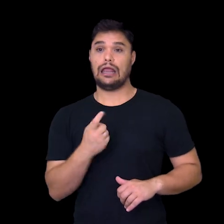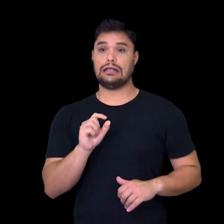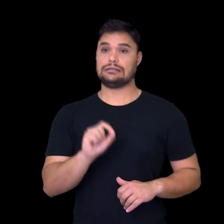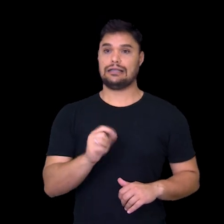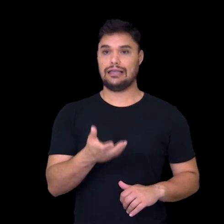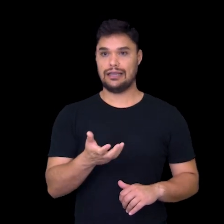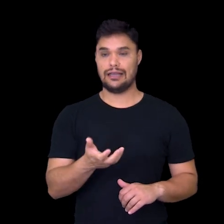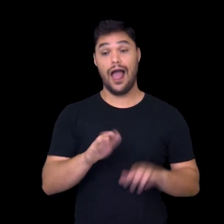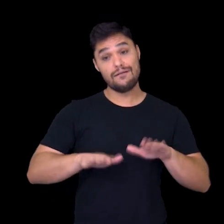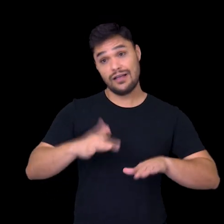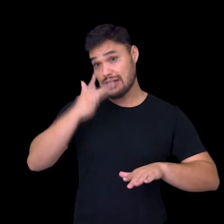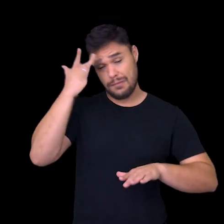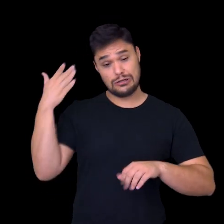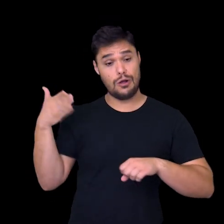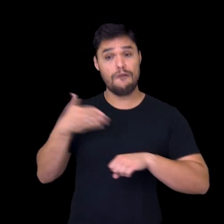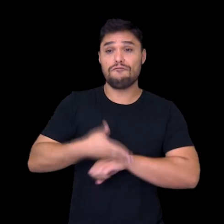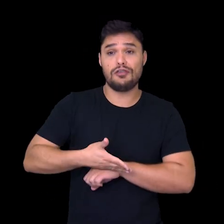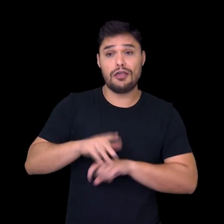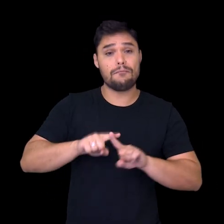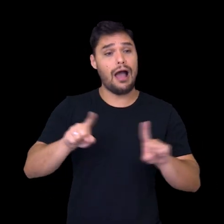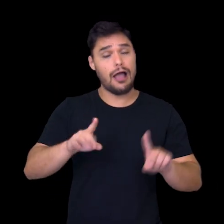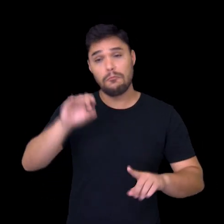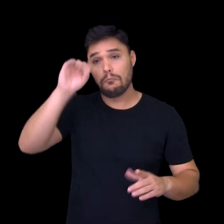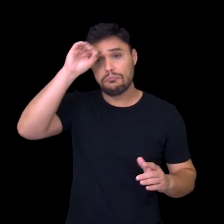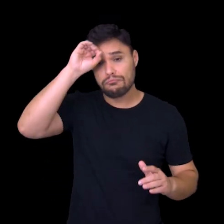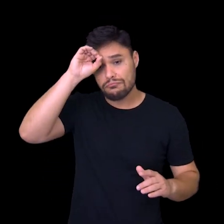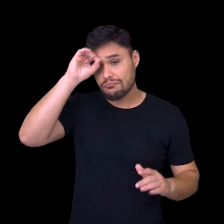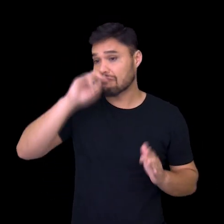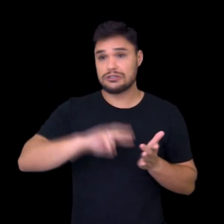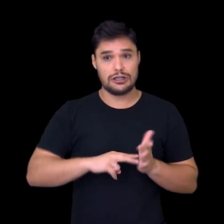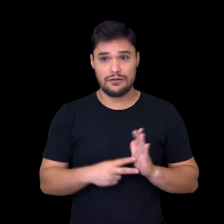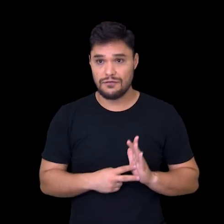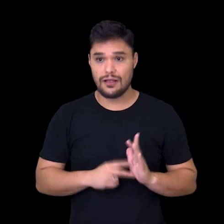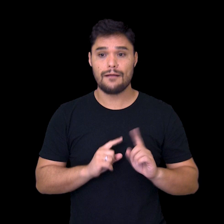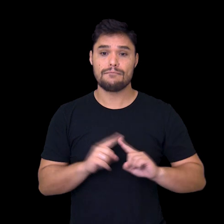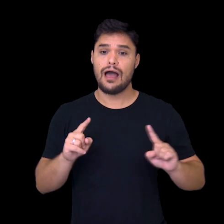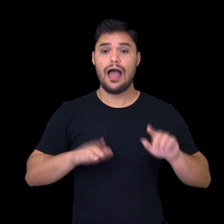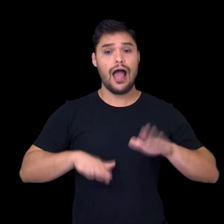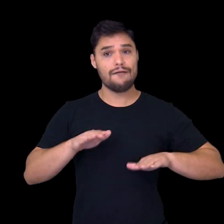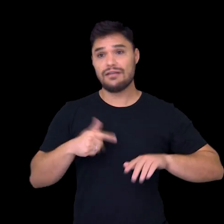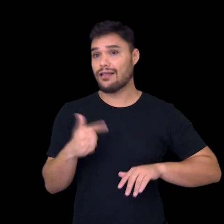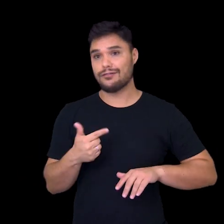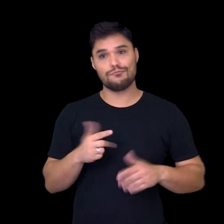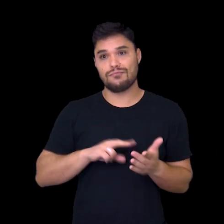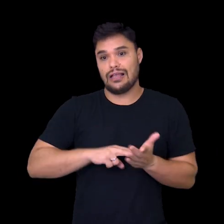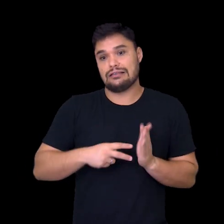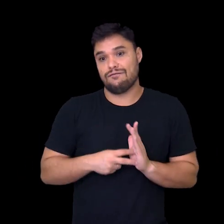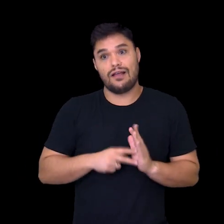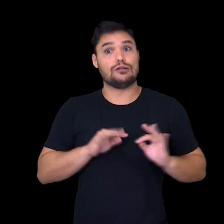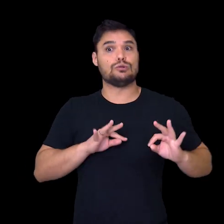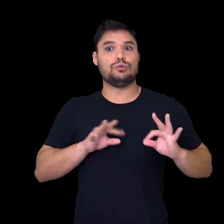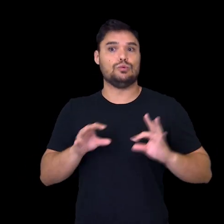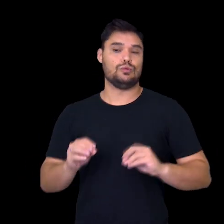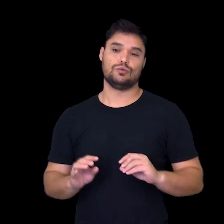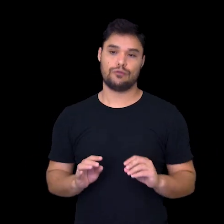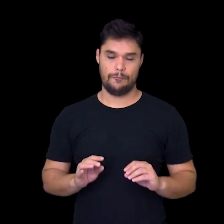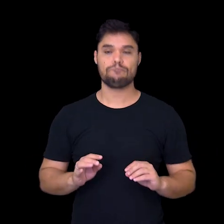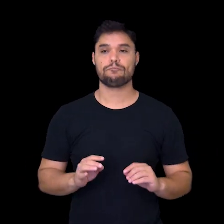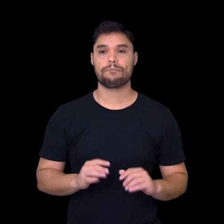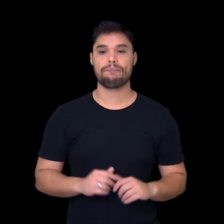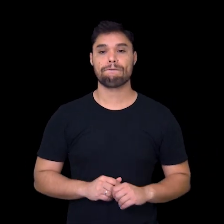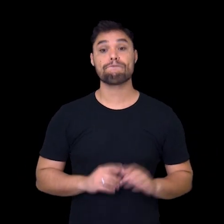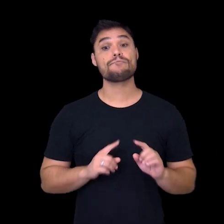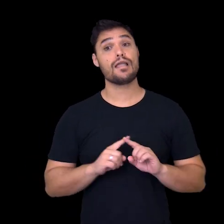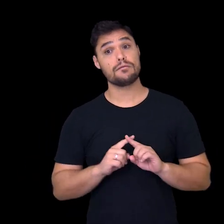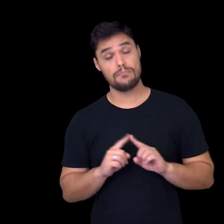não soubessem bem o que isso representava efetivamente, talvez isso nem tenha representado tudo o que se dizia na